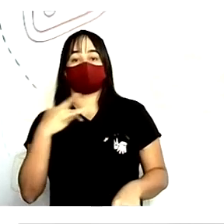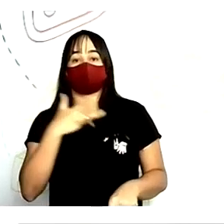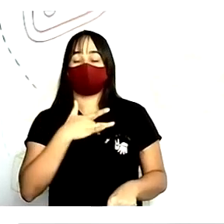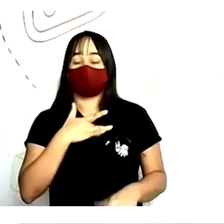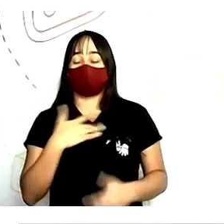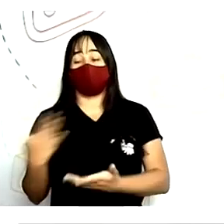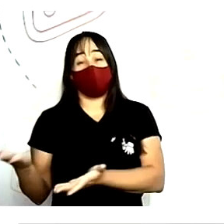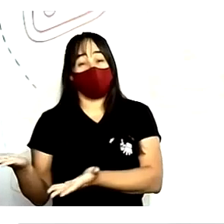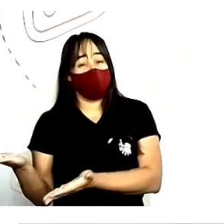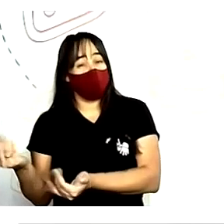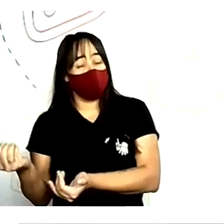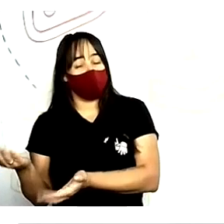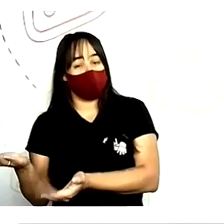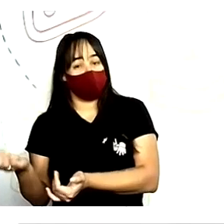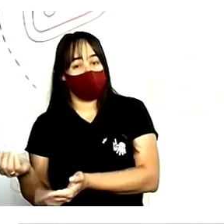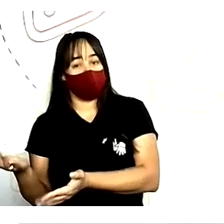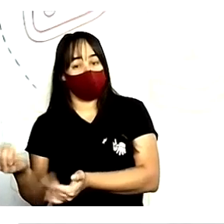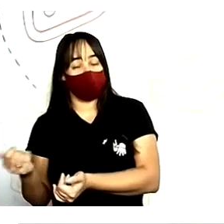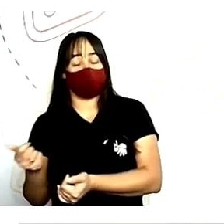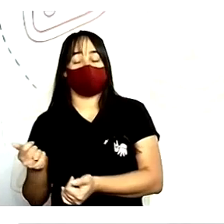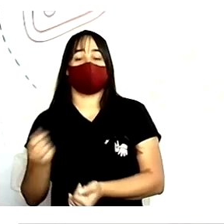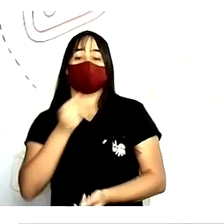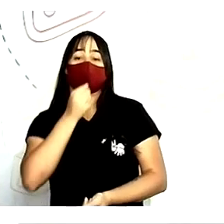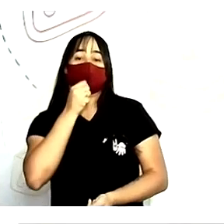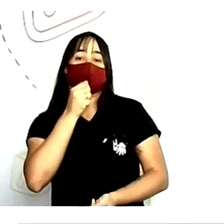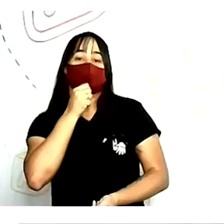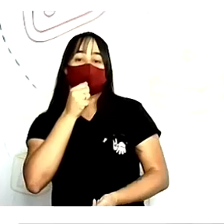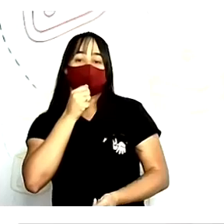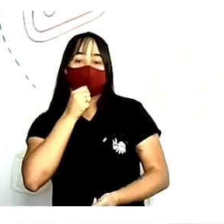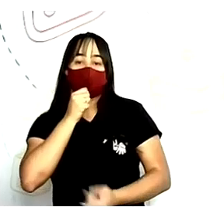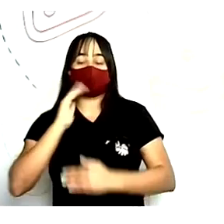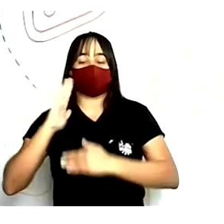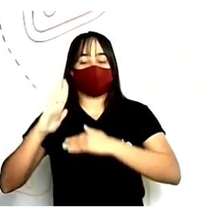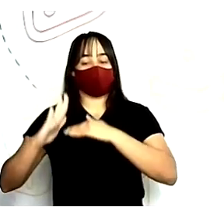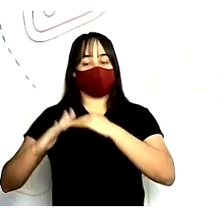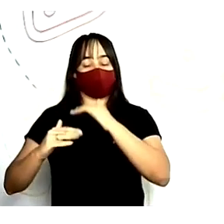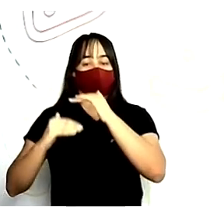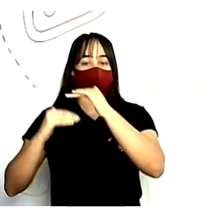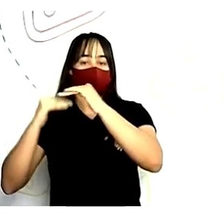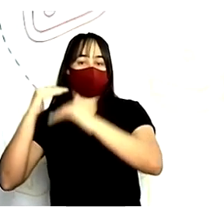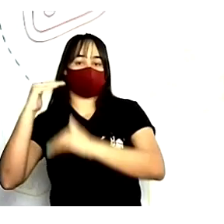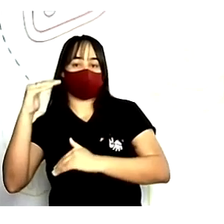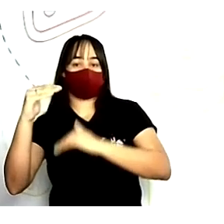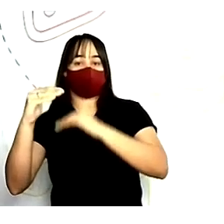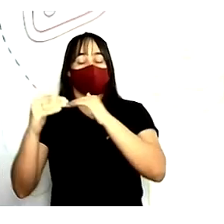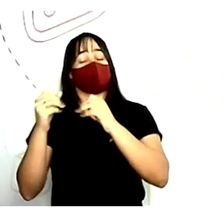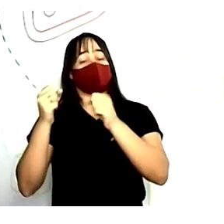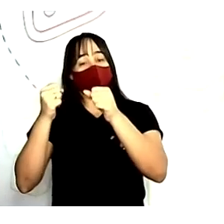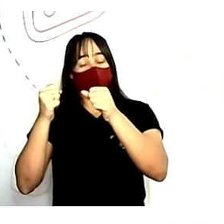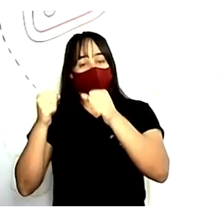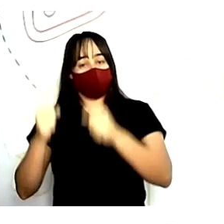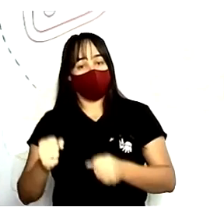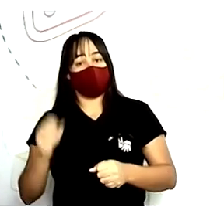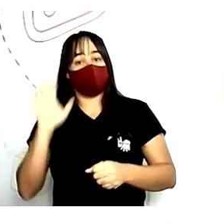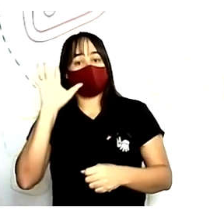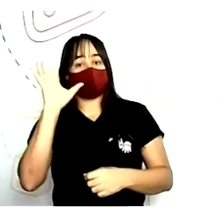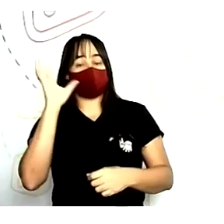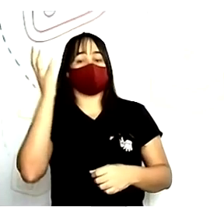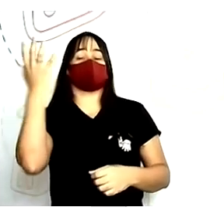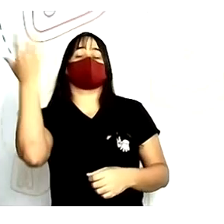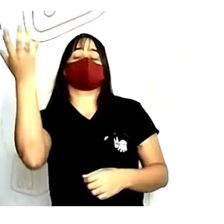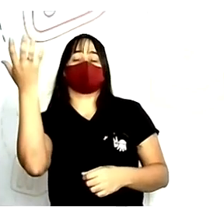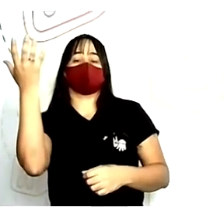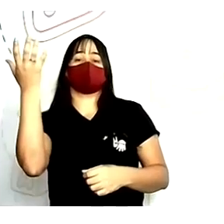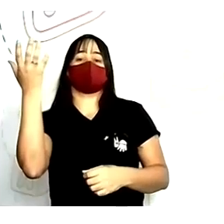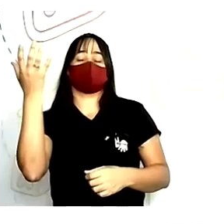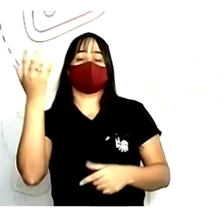a adolescente ainda está em desenvolvimento, a sua parte uterina, então pode acontecer a ruptura do colo do